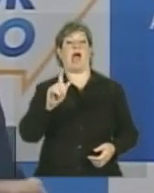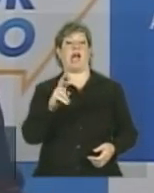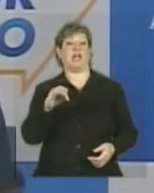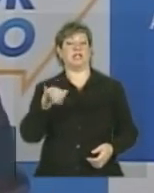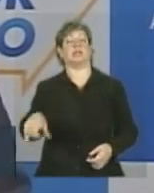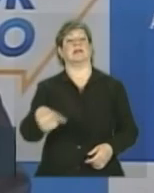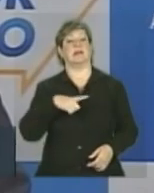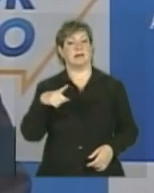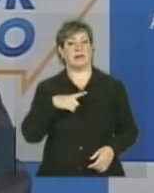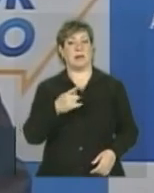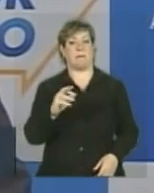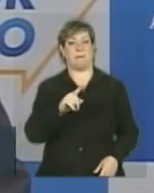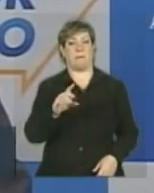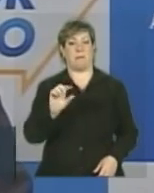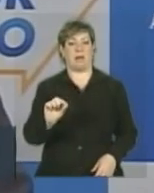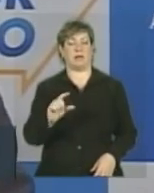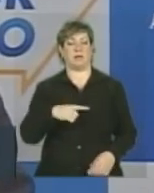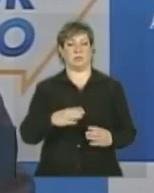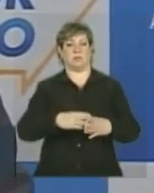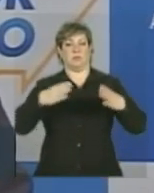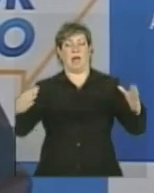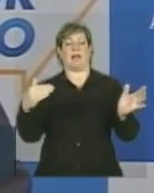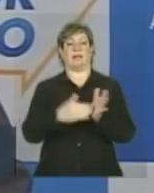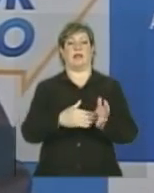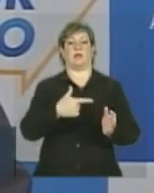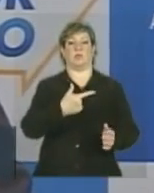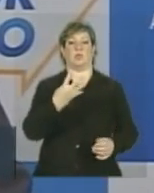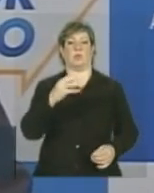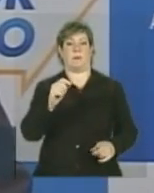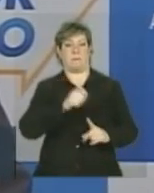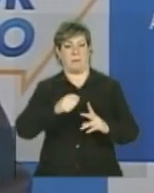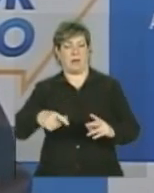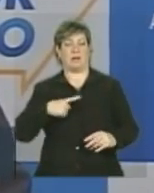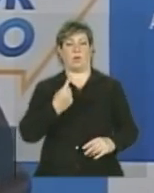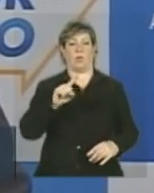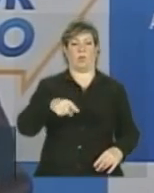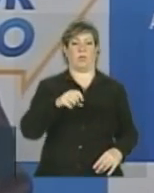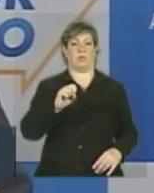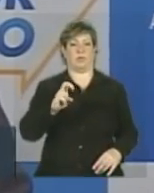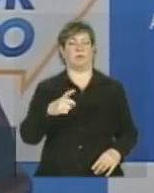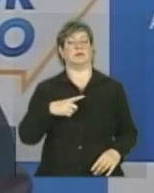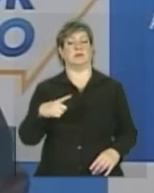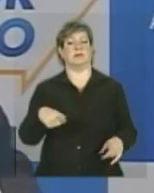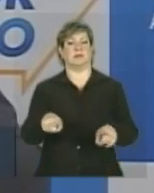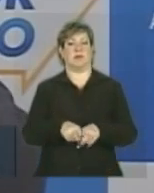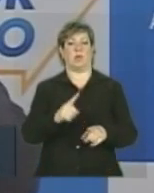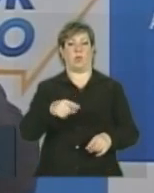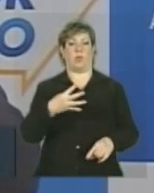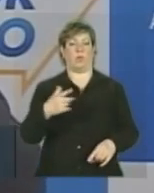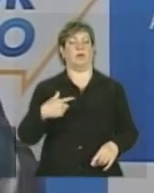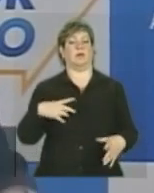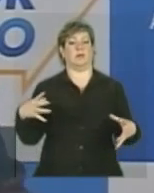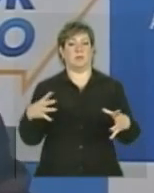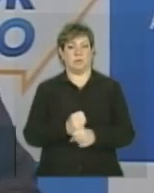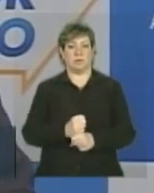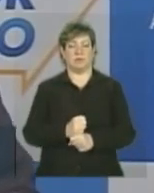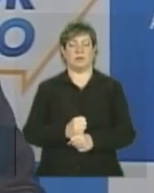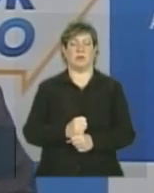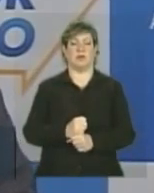teve o prazo ampliado até 240 meses, taxas de 1,35% a 1,42%, mas tem uma redução